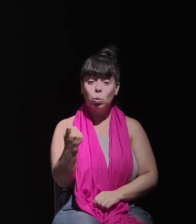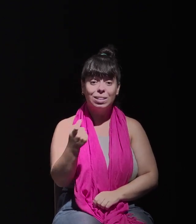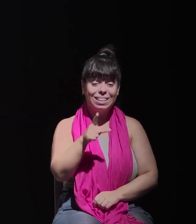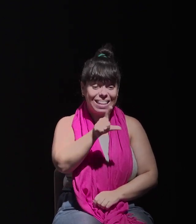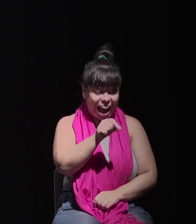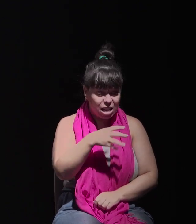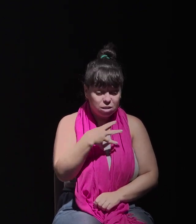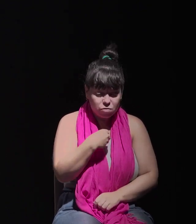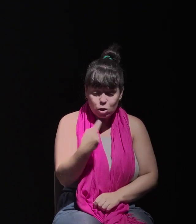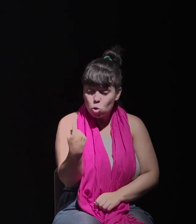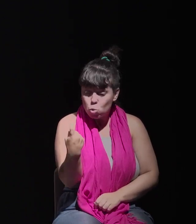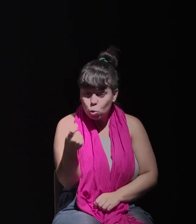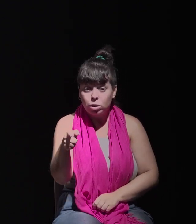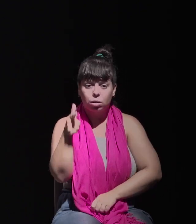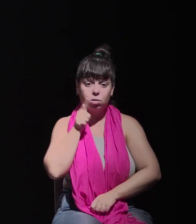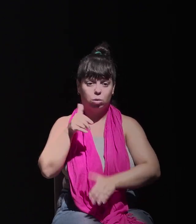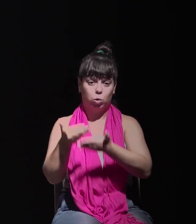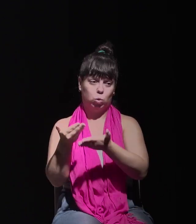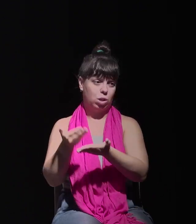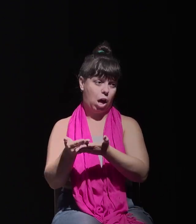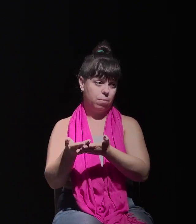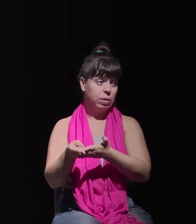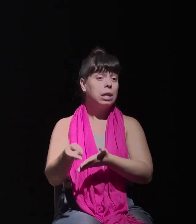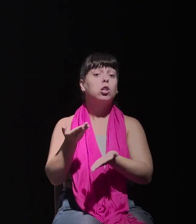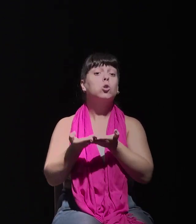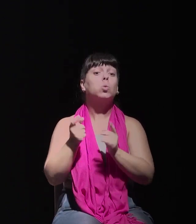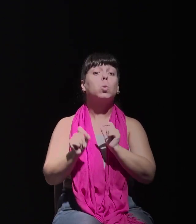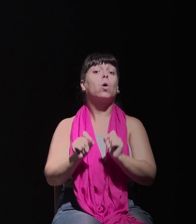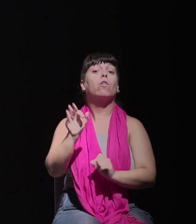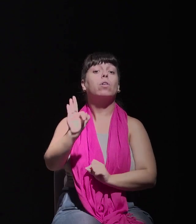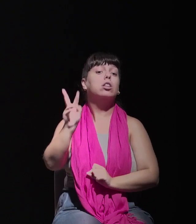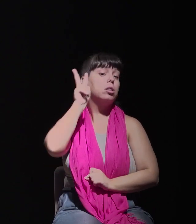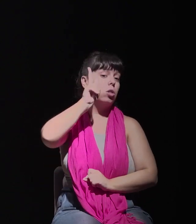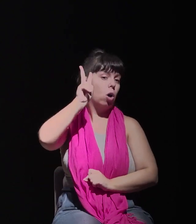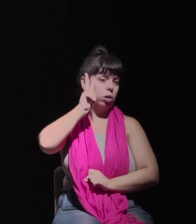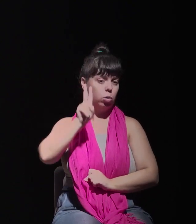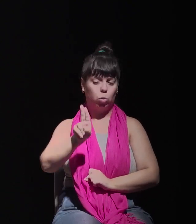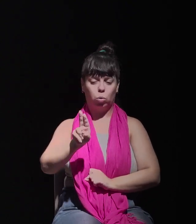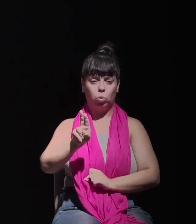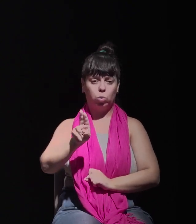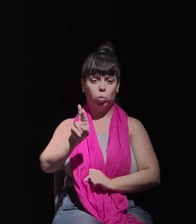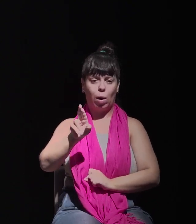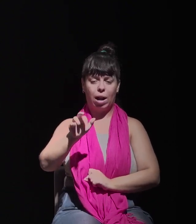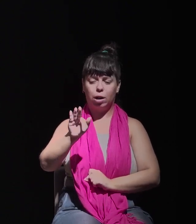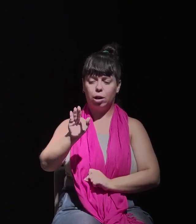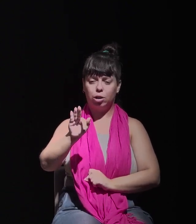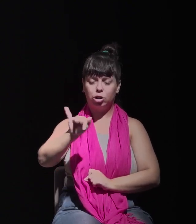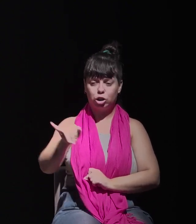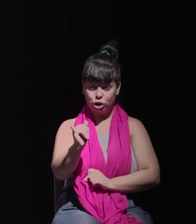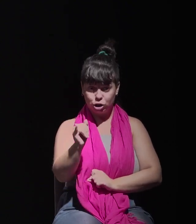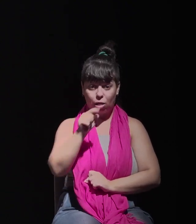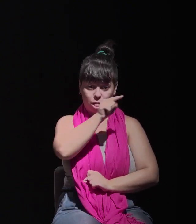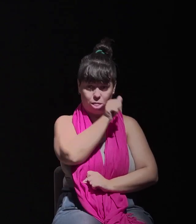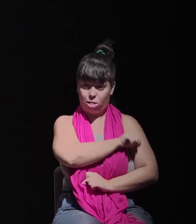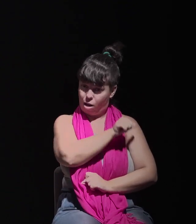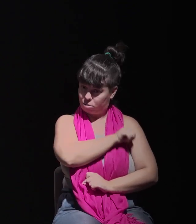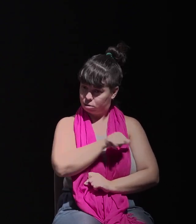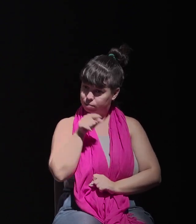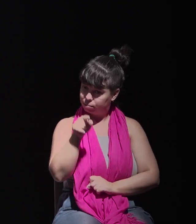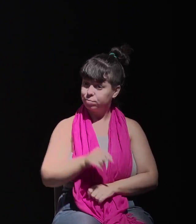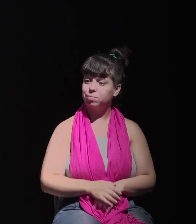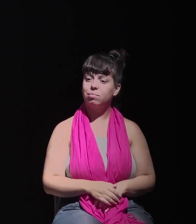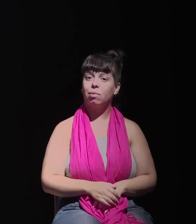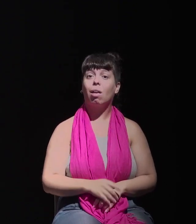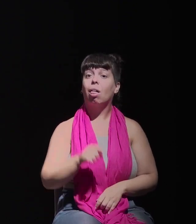10 irmãos. Então, ela fez faculdade de História na UERJ, no Rio. Lá na universidade,